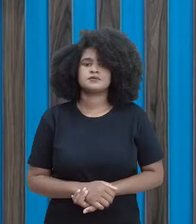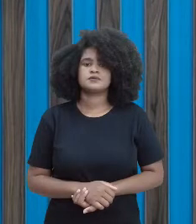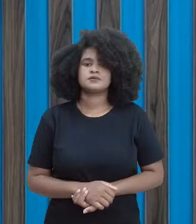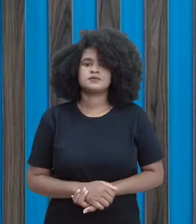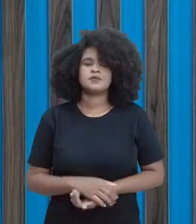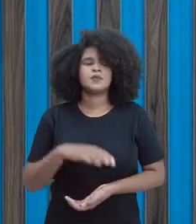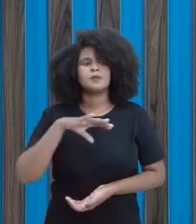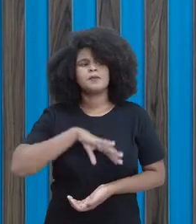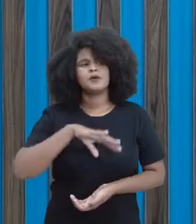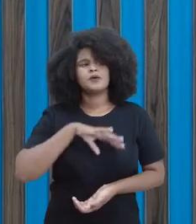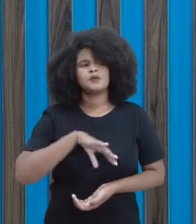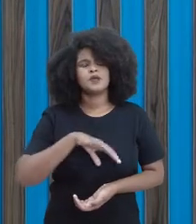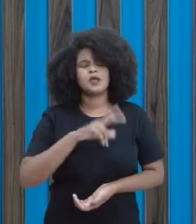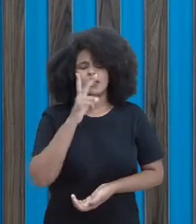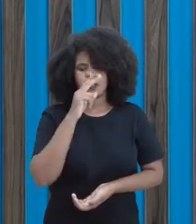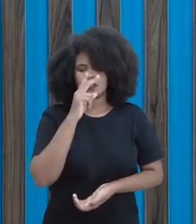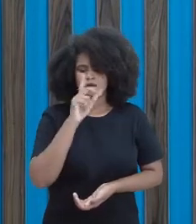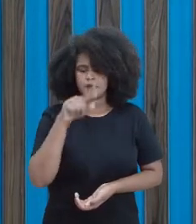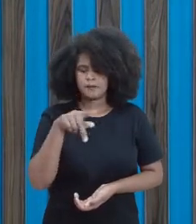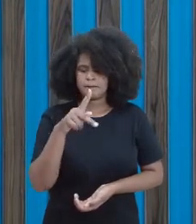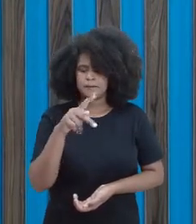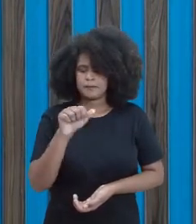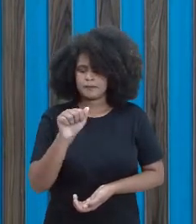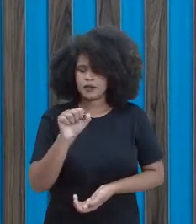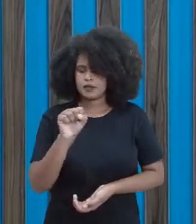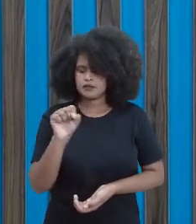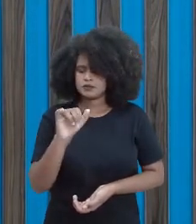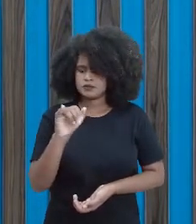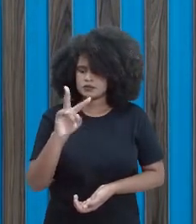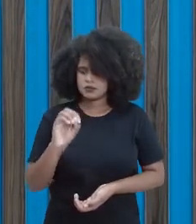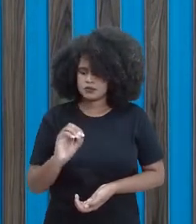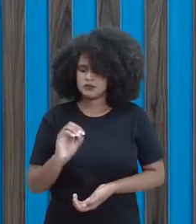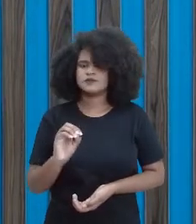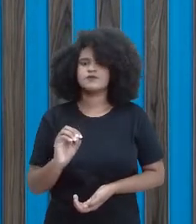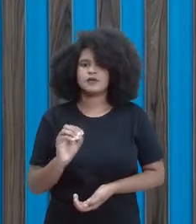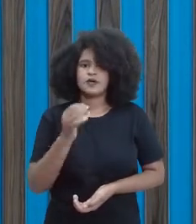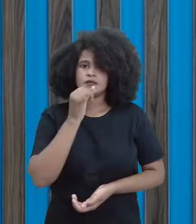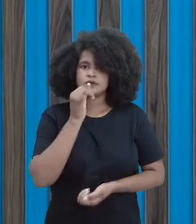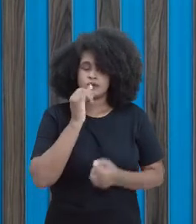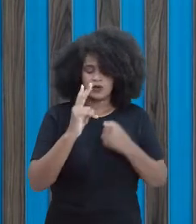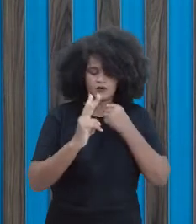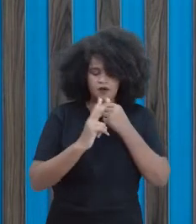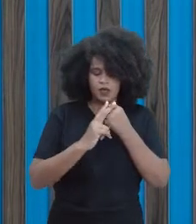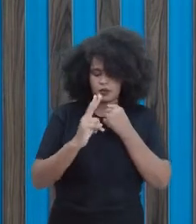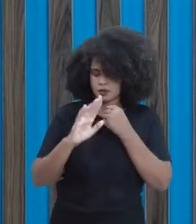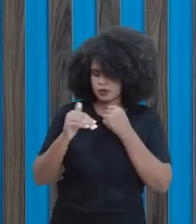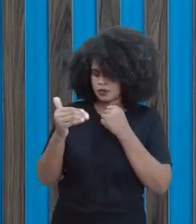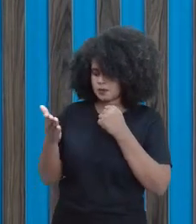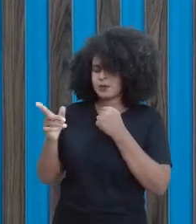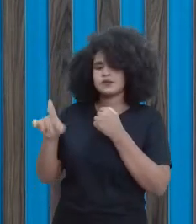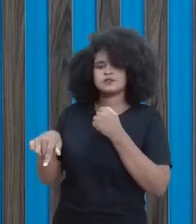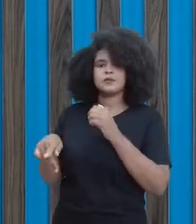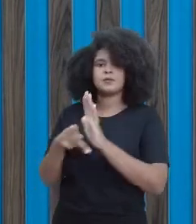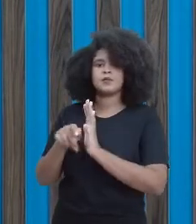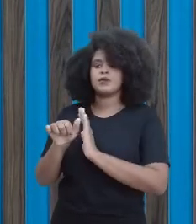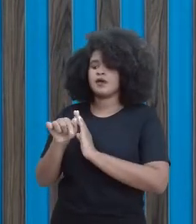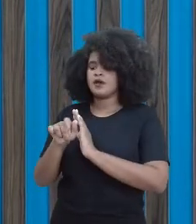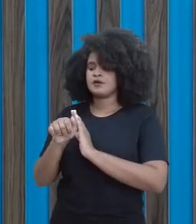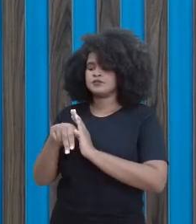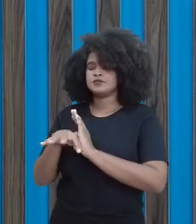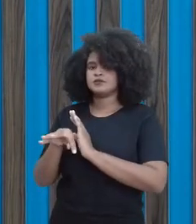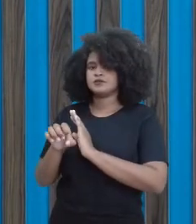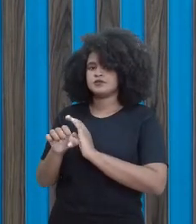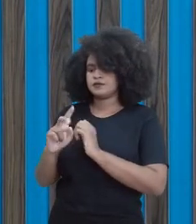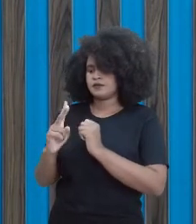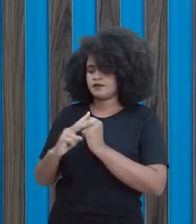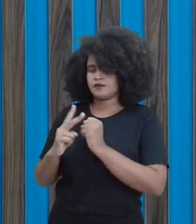engano, é agente da passiva. Ou seja, quem está depois do verbo é que é o agente do verbo, certo? Então está aqui, ó. Por isso temos a